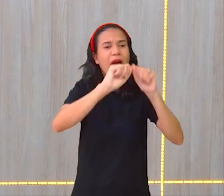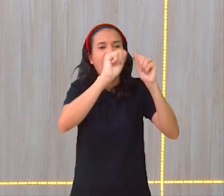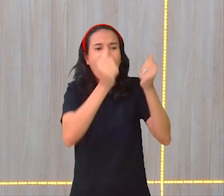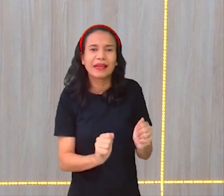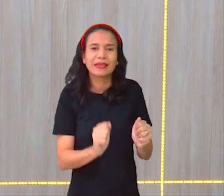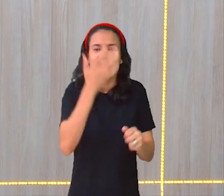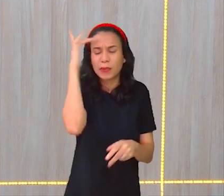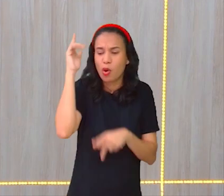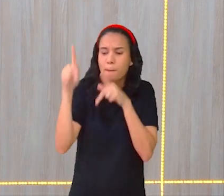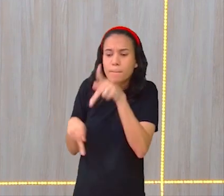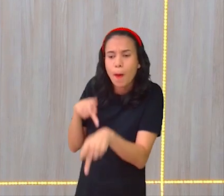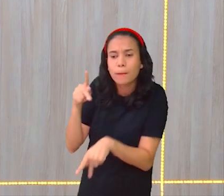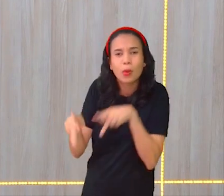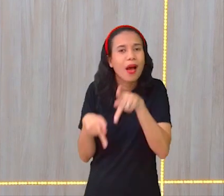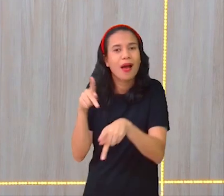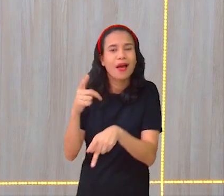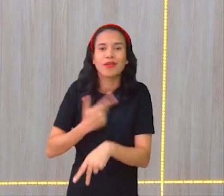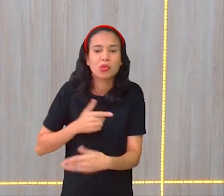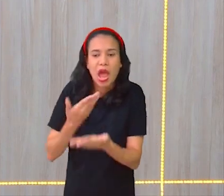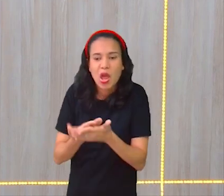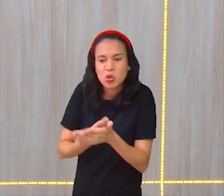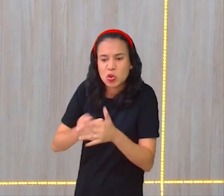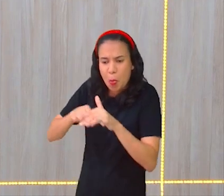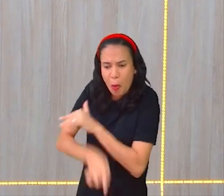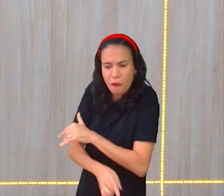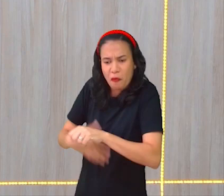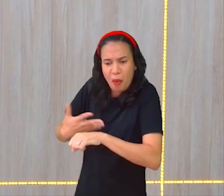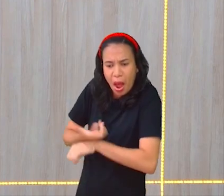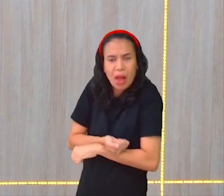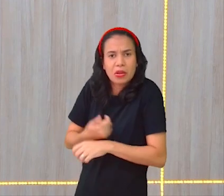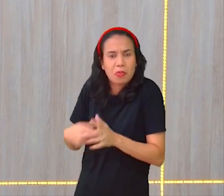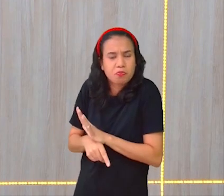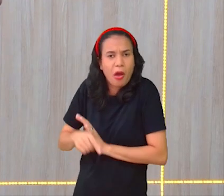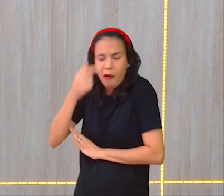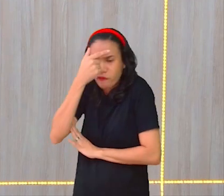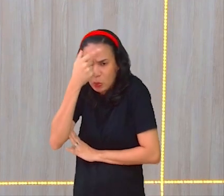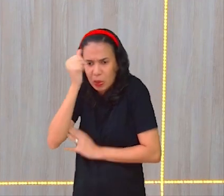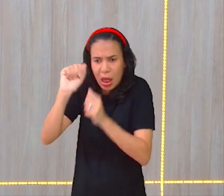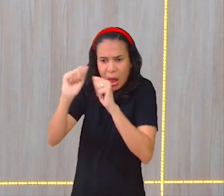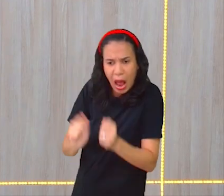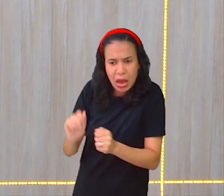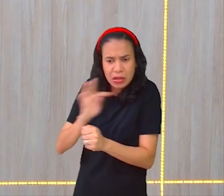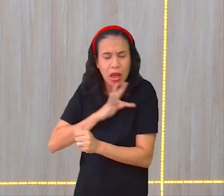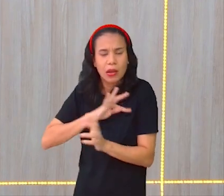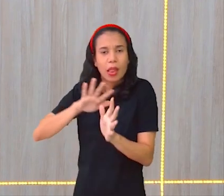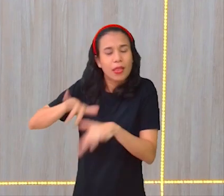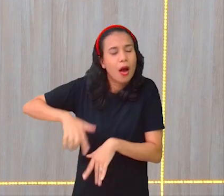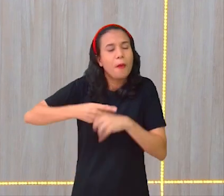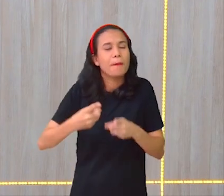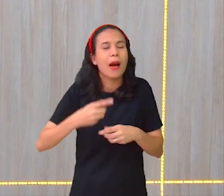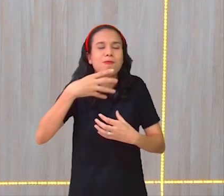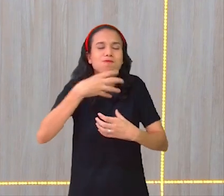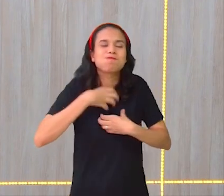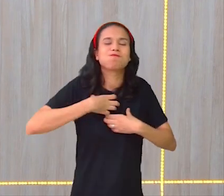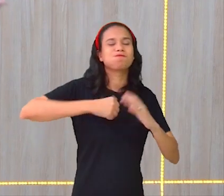do artista popular, aquele artista que não estudou arte, que não domina muito as técnicas artísticas, mas isso não